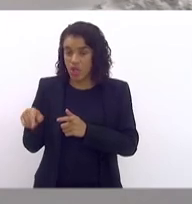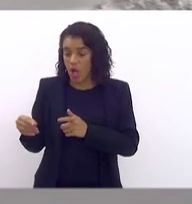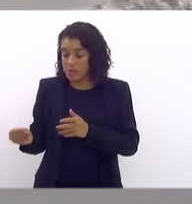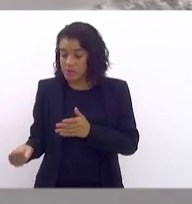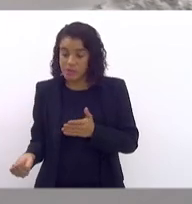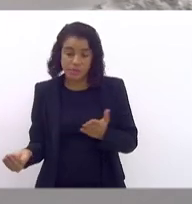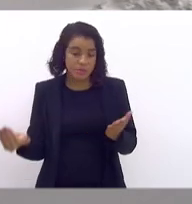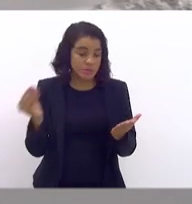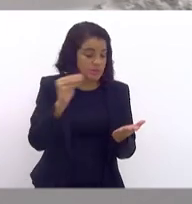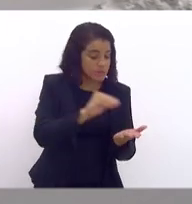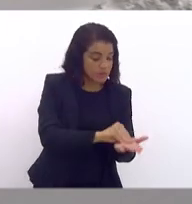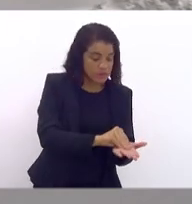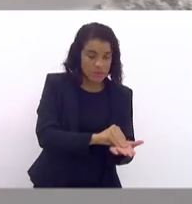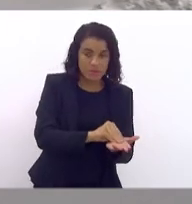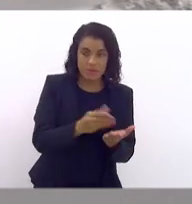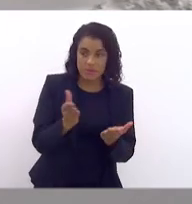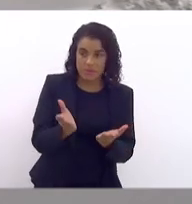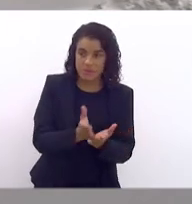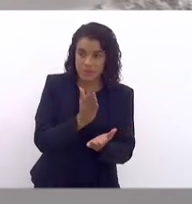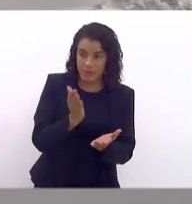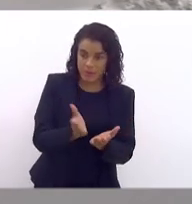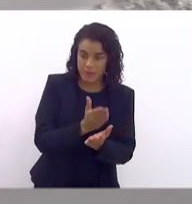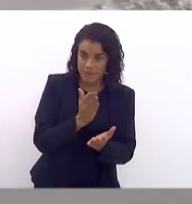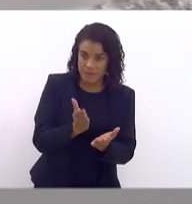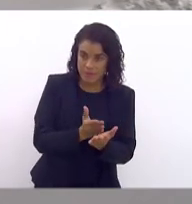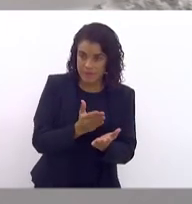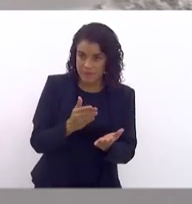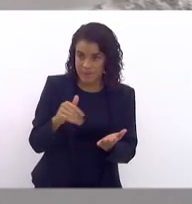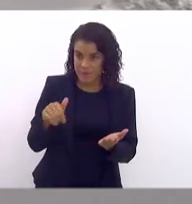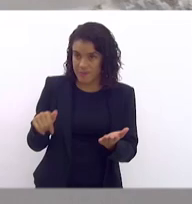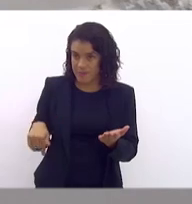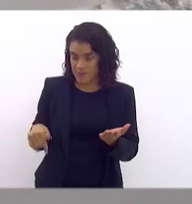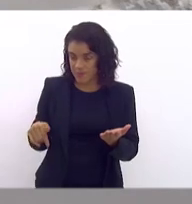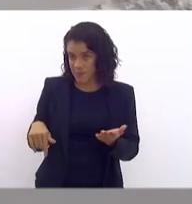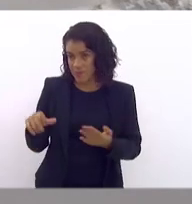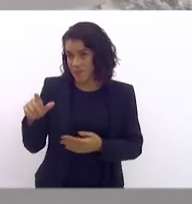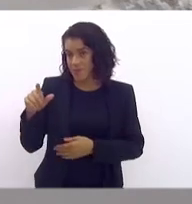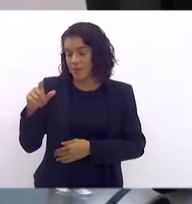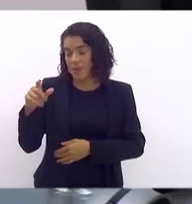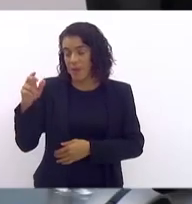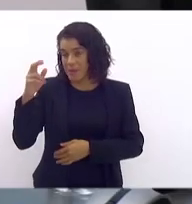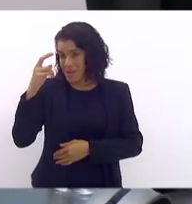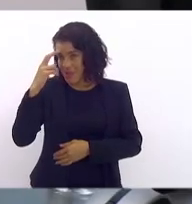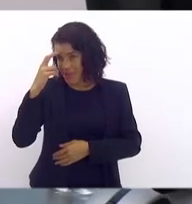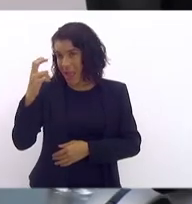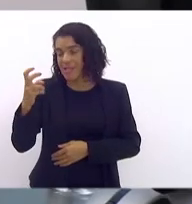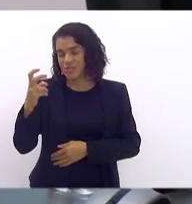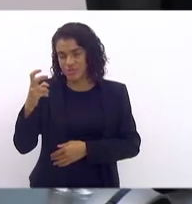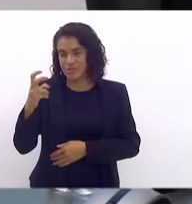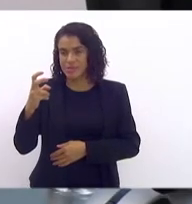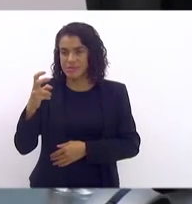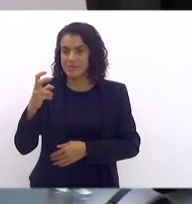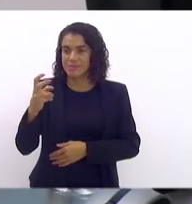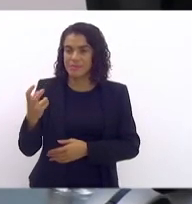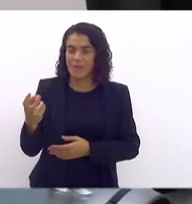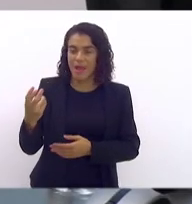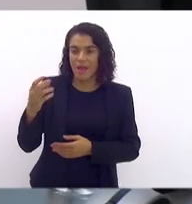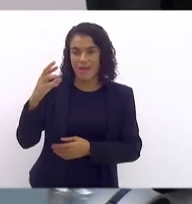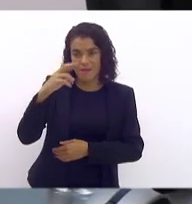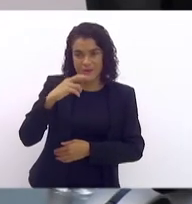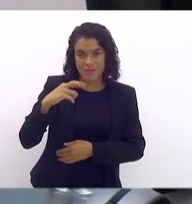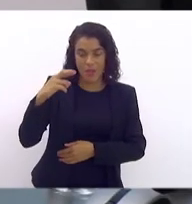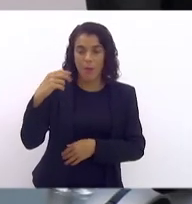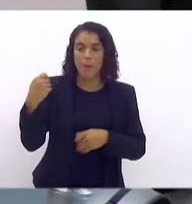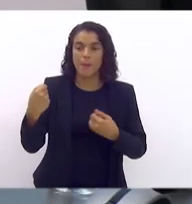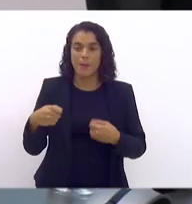transportar para transportar esse documento de inteligência para dentro de uma investigação